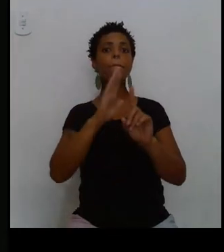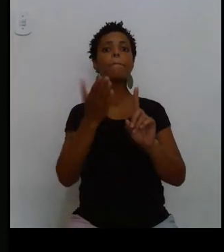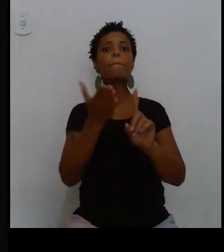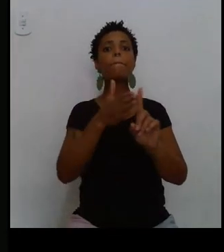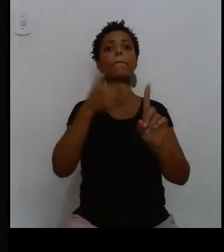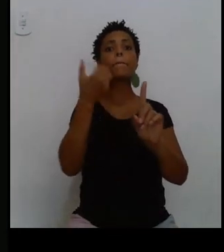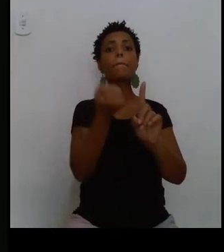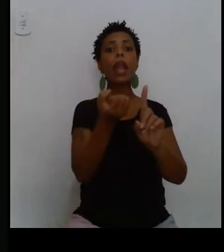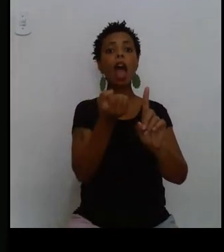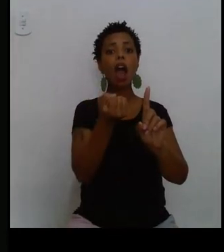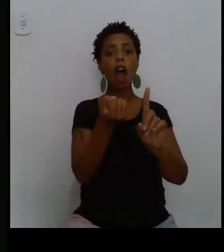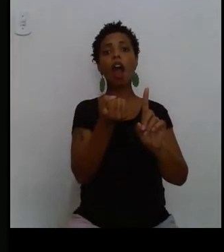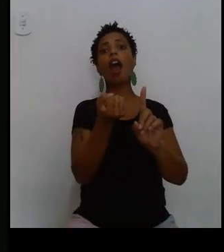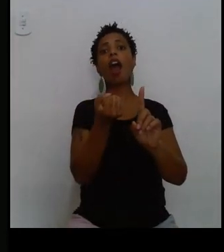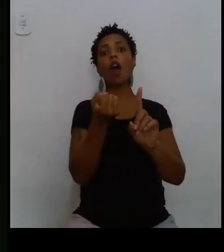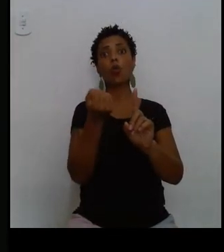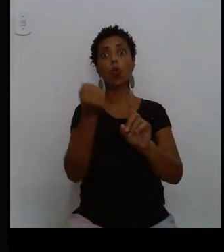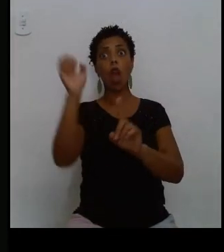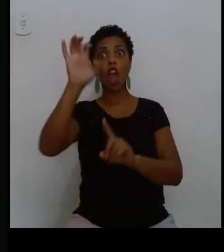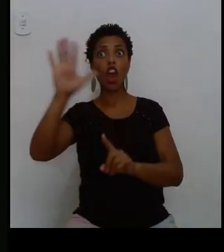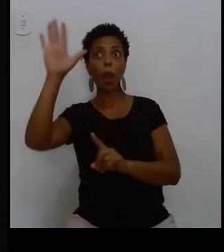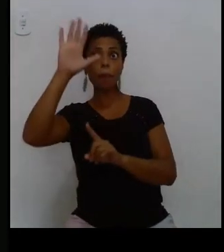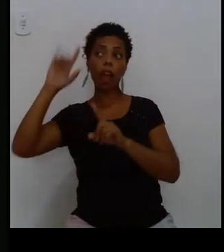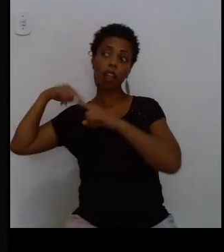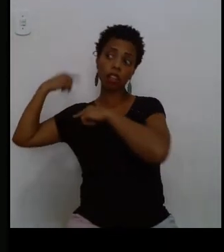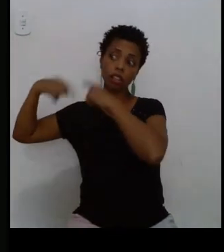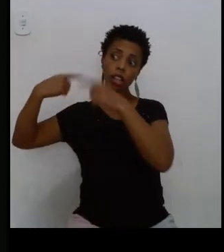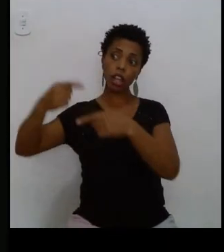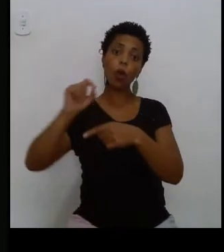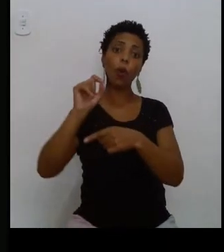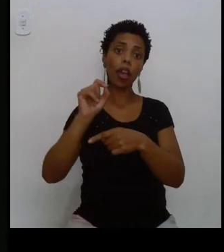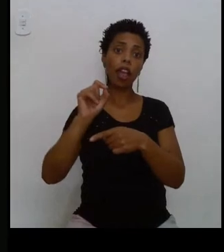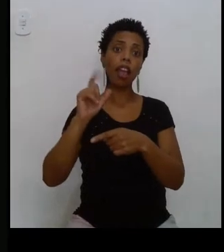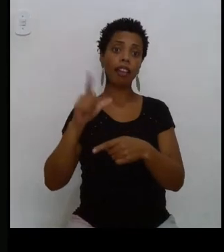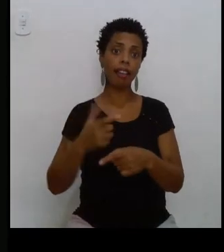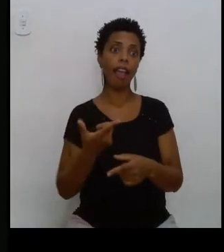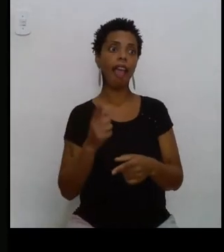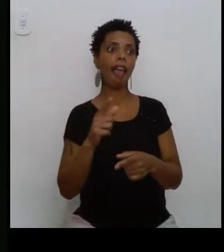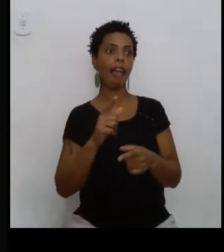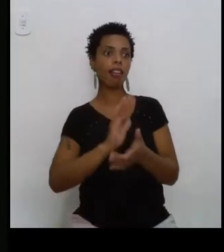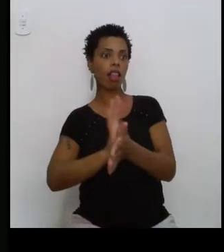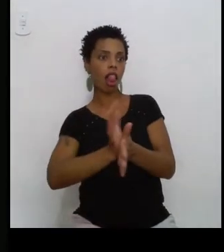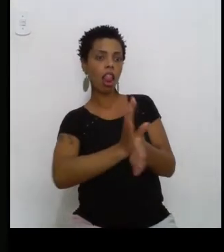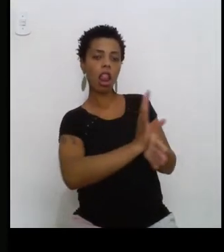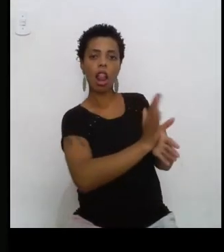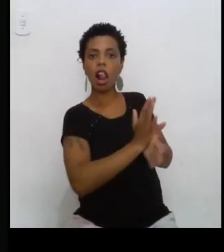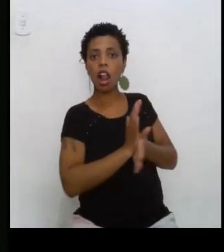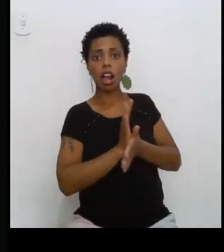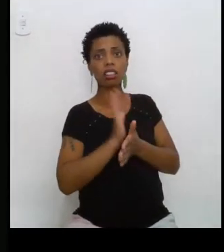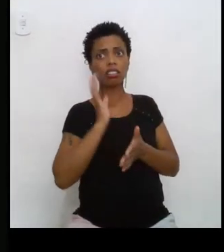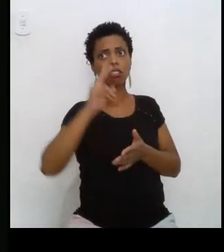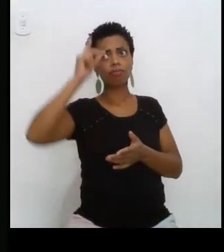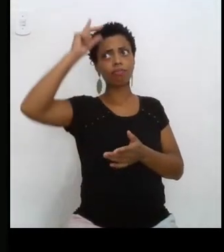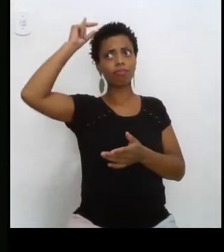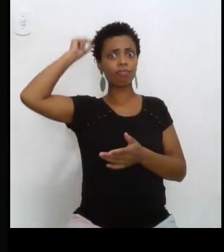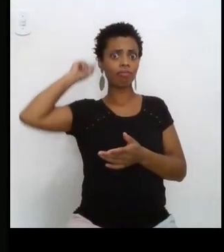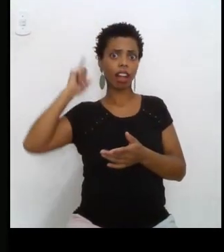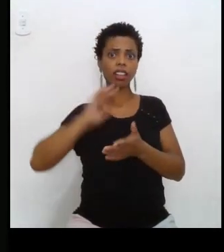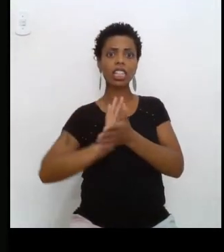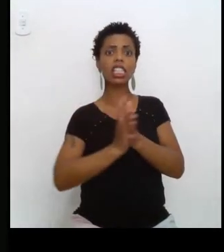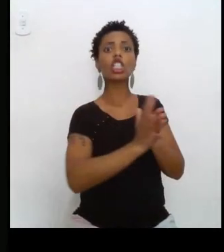e através da Aniquilação da Aniquilação que é material e histórica na Aniquilação da memória é